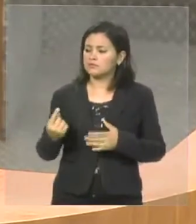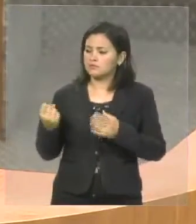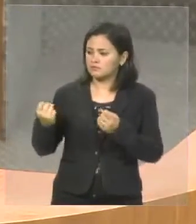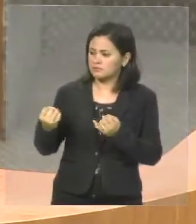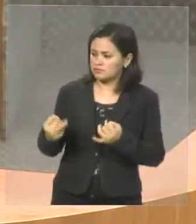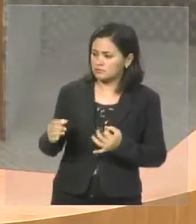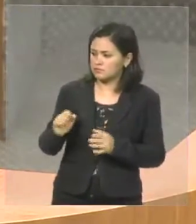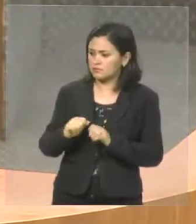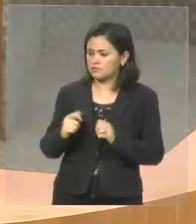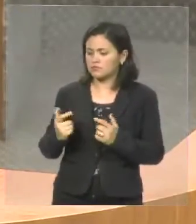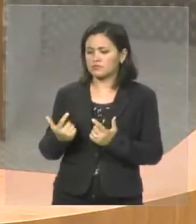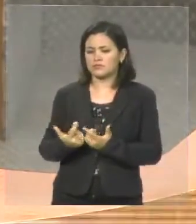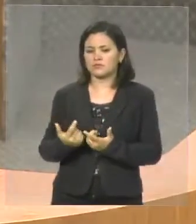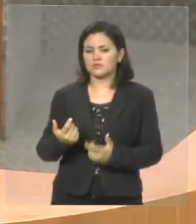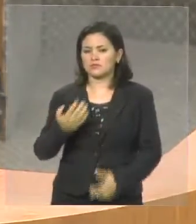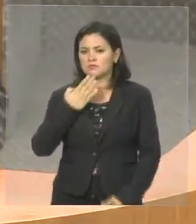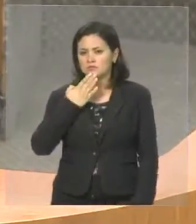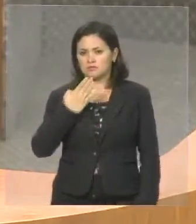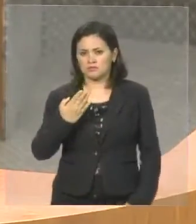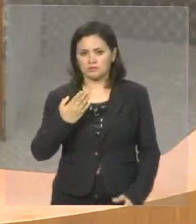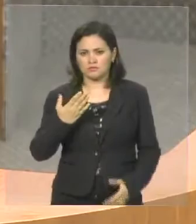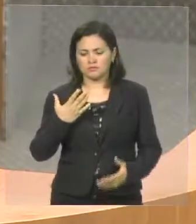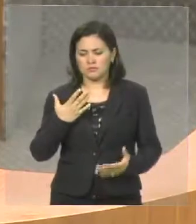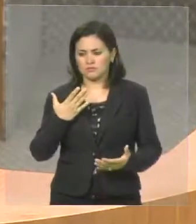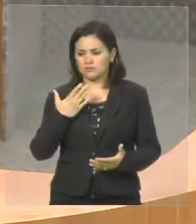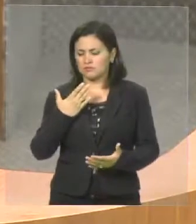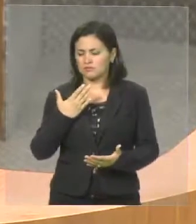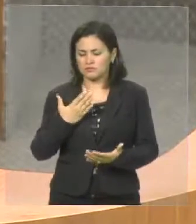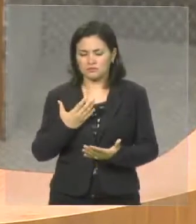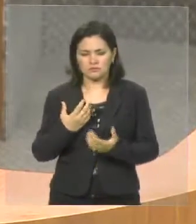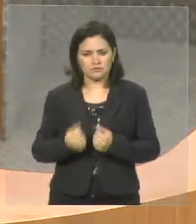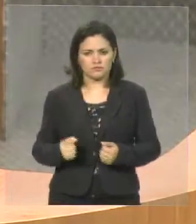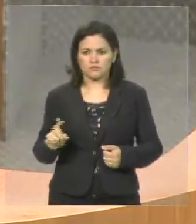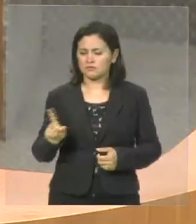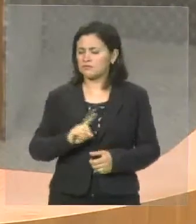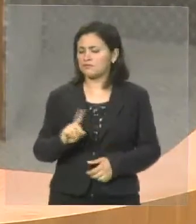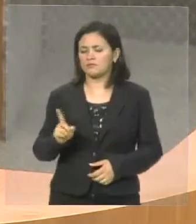e o requerimento não foi aprovado como forma de convocação.